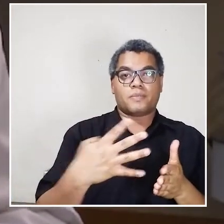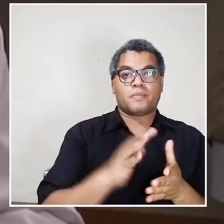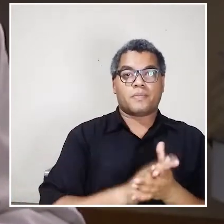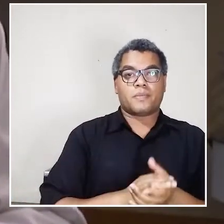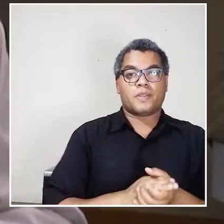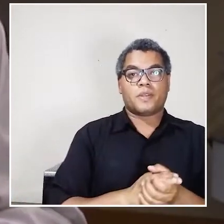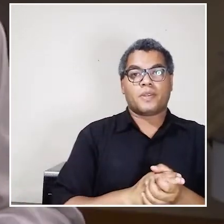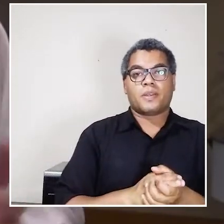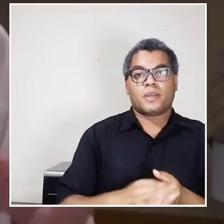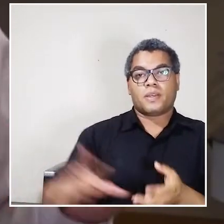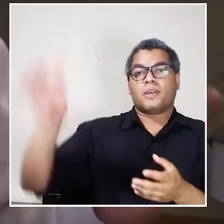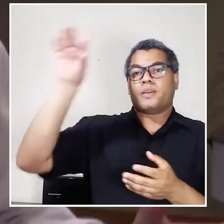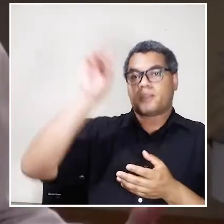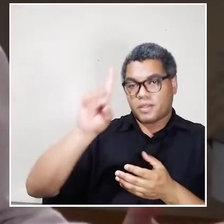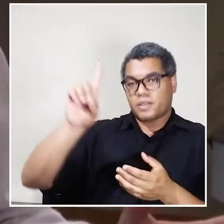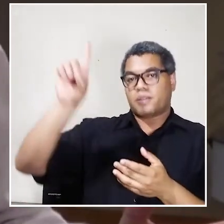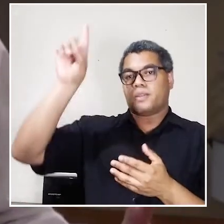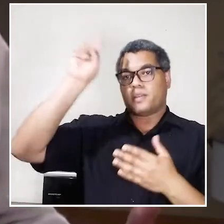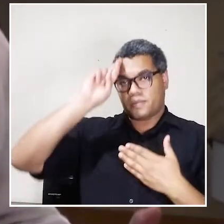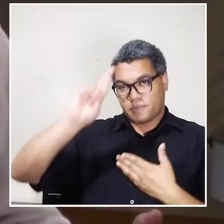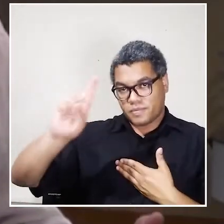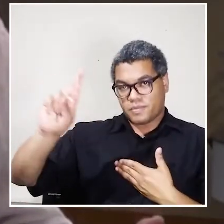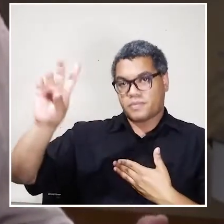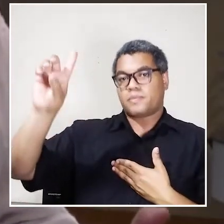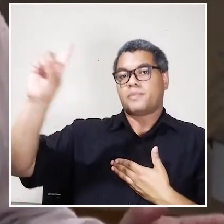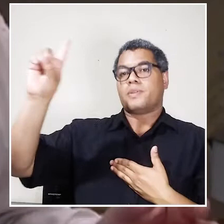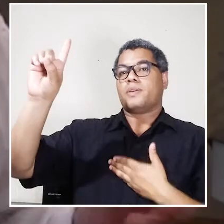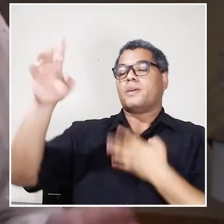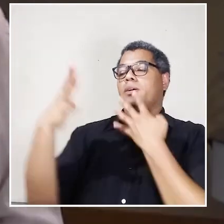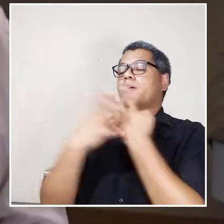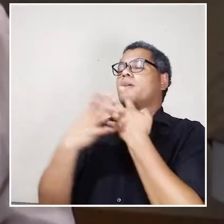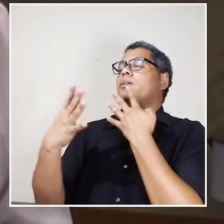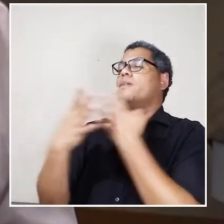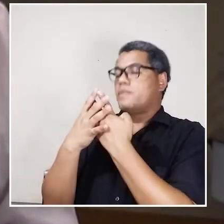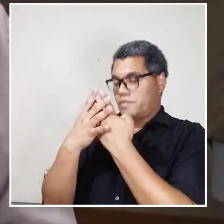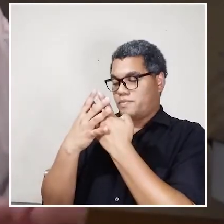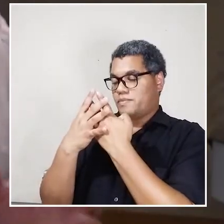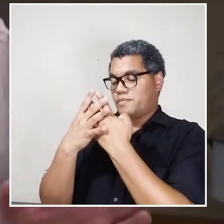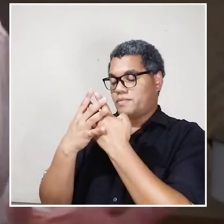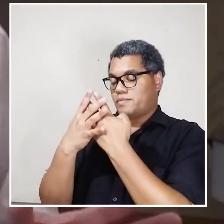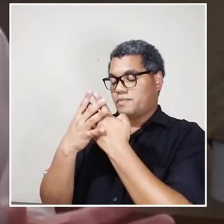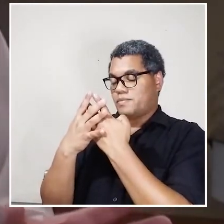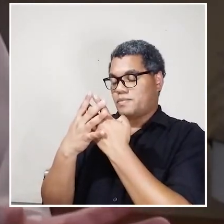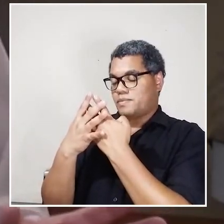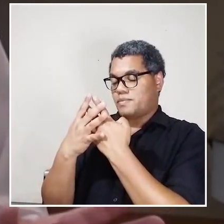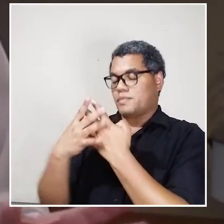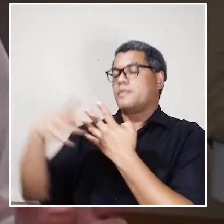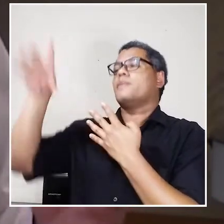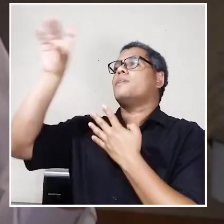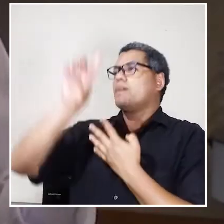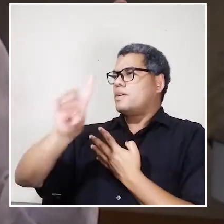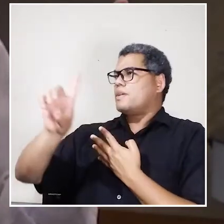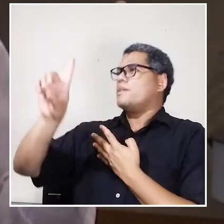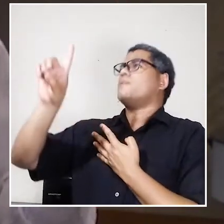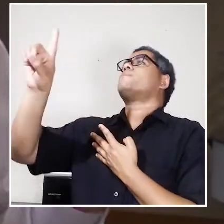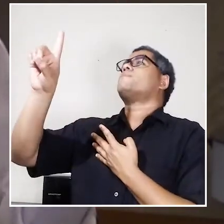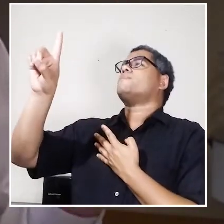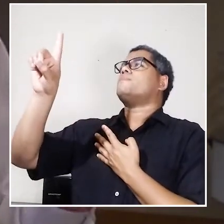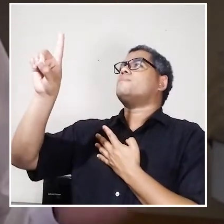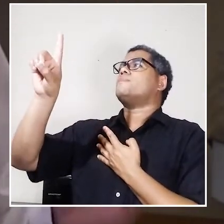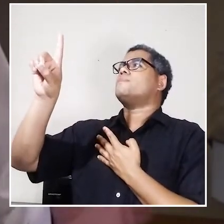4: orei ao Senhor meu Deus, confessei e disse. Agora começa a oração: